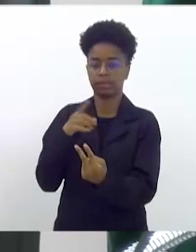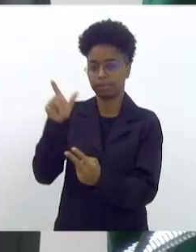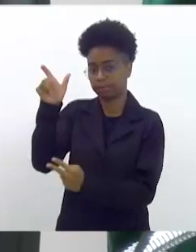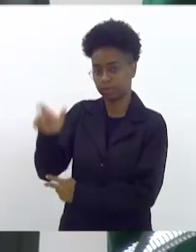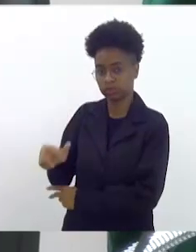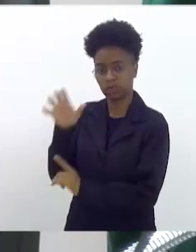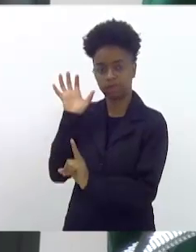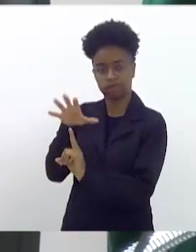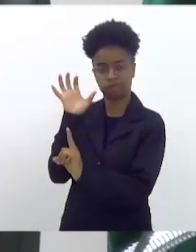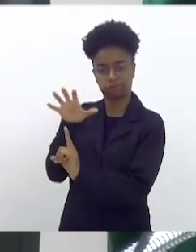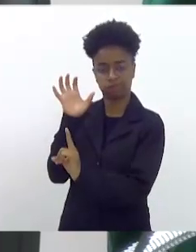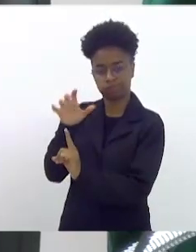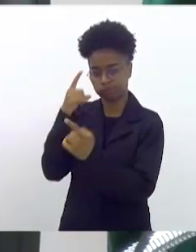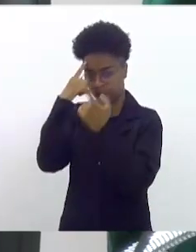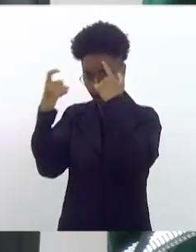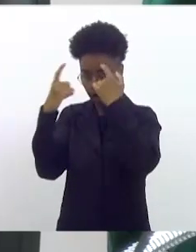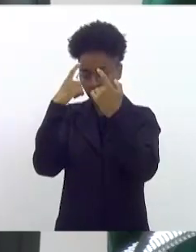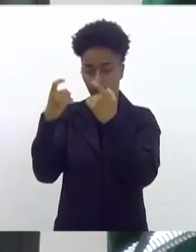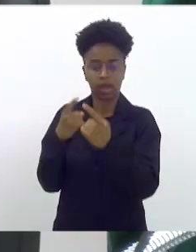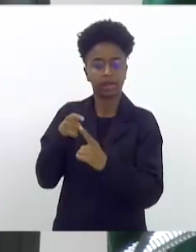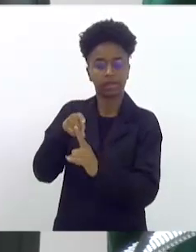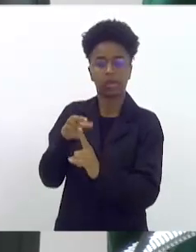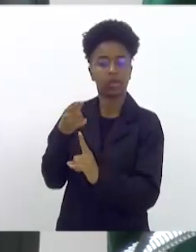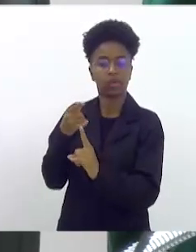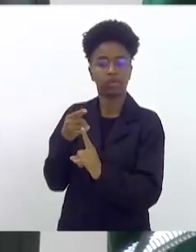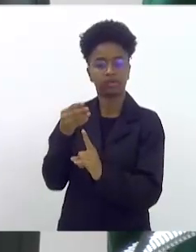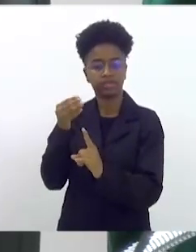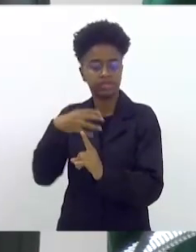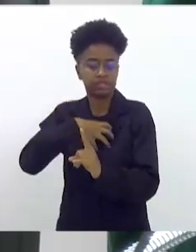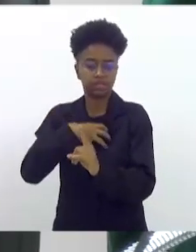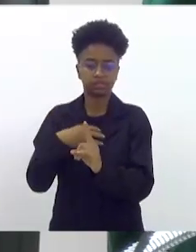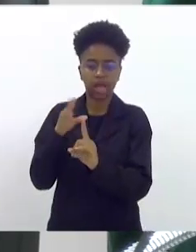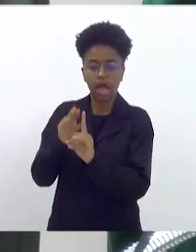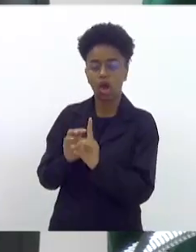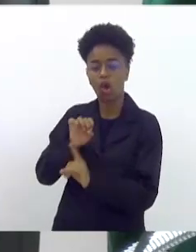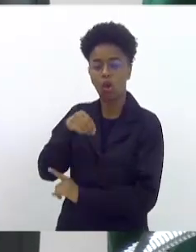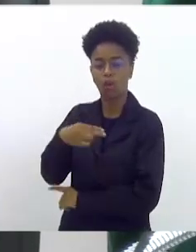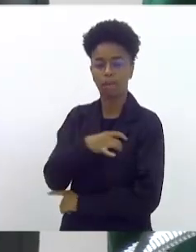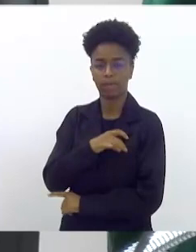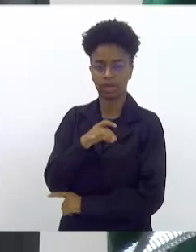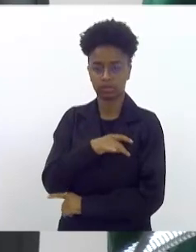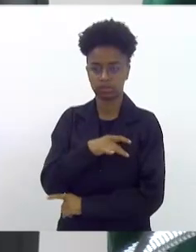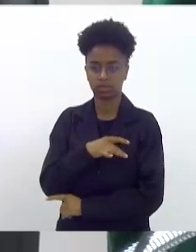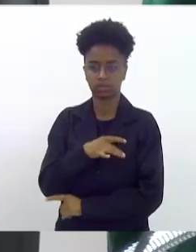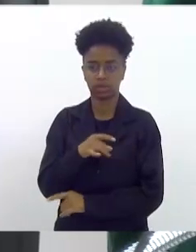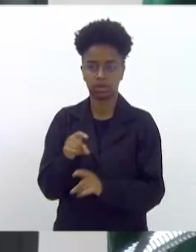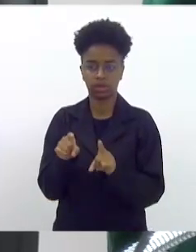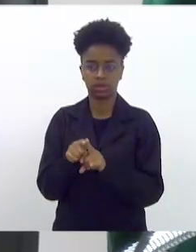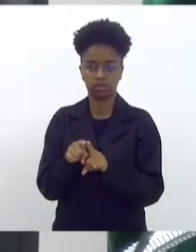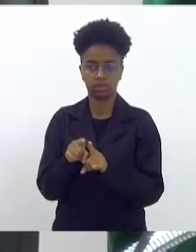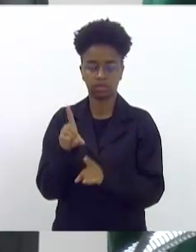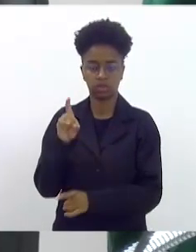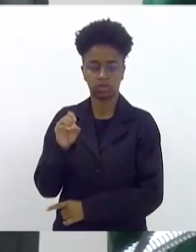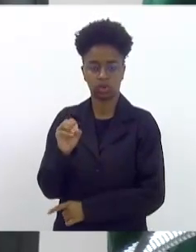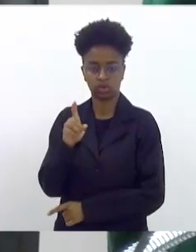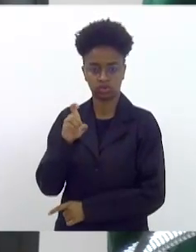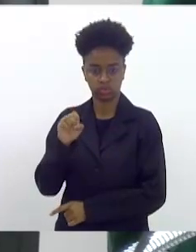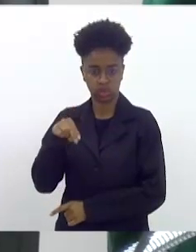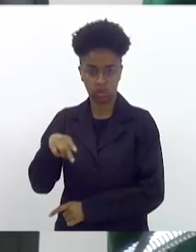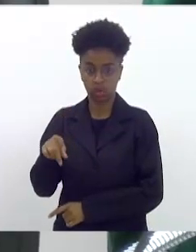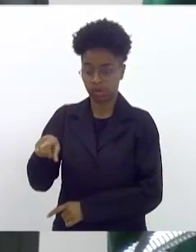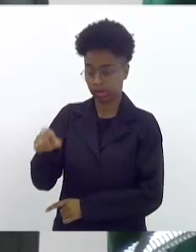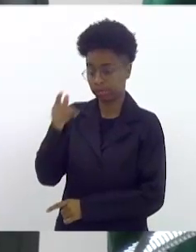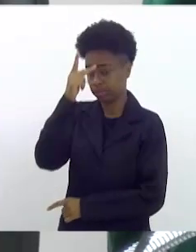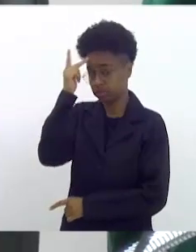de uma conduta obsessiva, faz a vítima se sentir assediada ou com medo. E o doxing, quando o agressor ameaça ou divulga